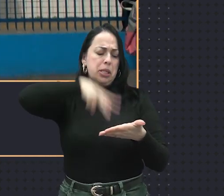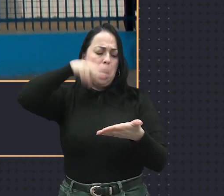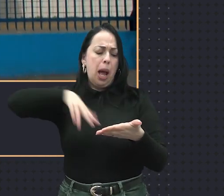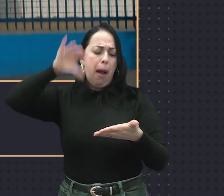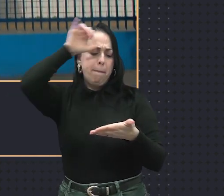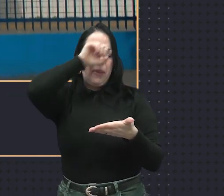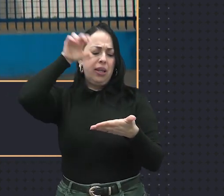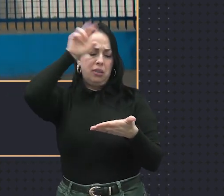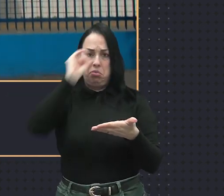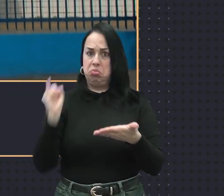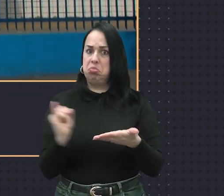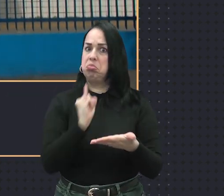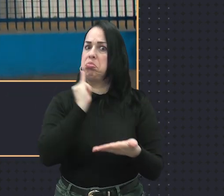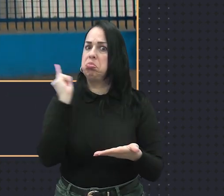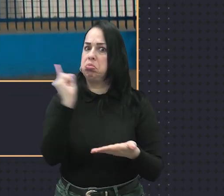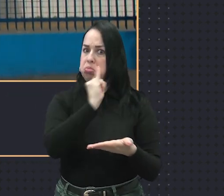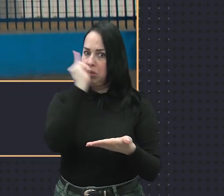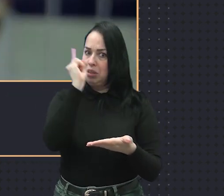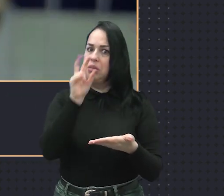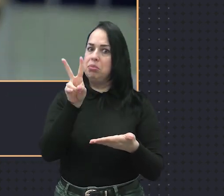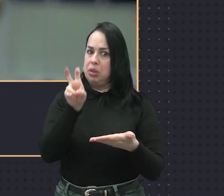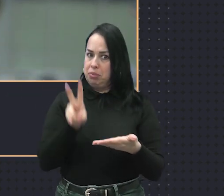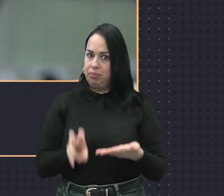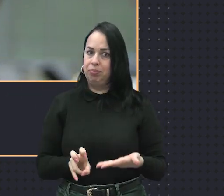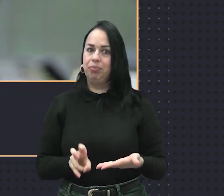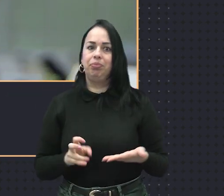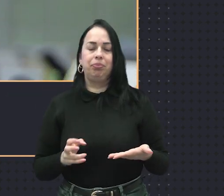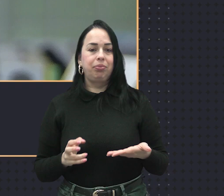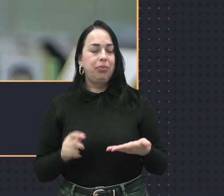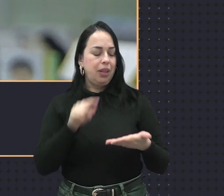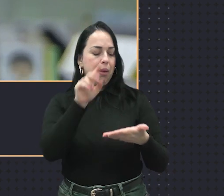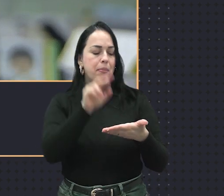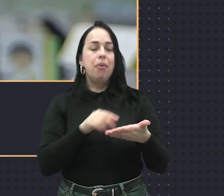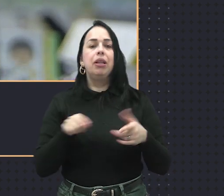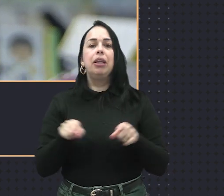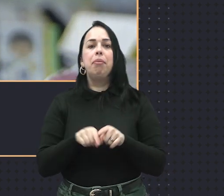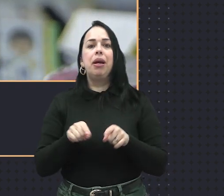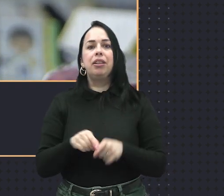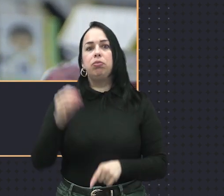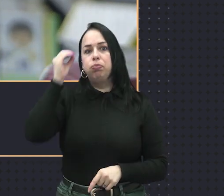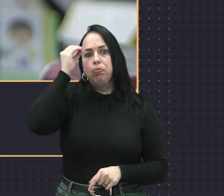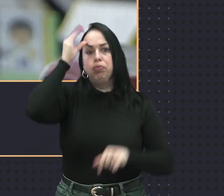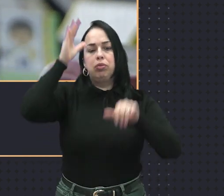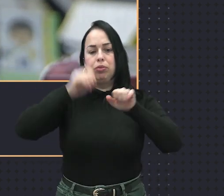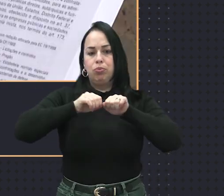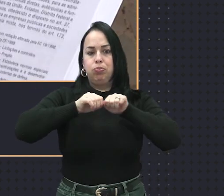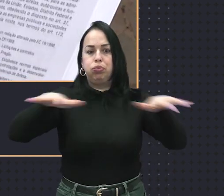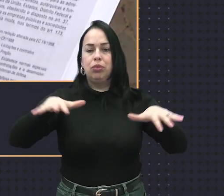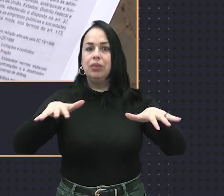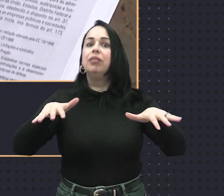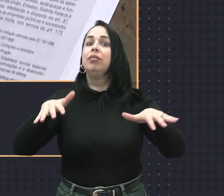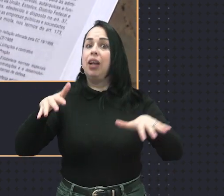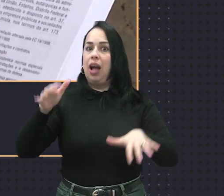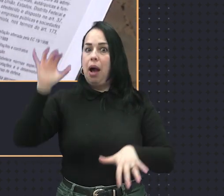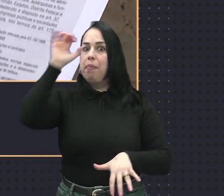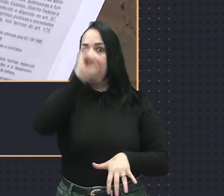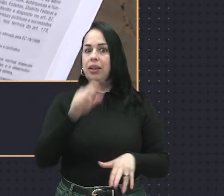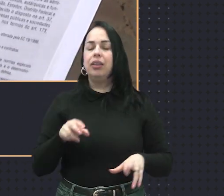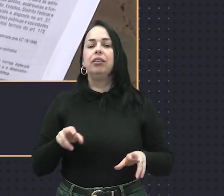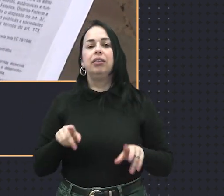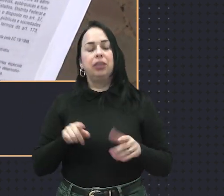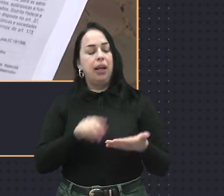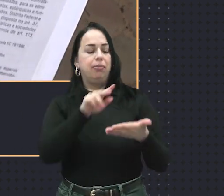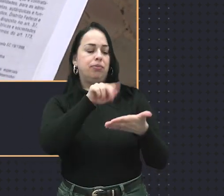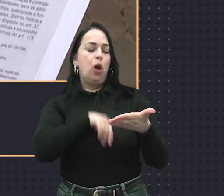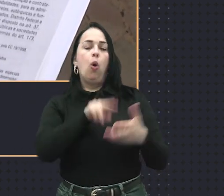temas relevantes para todo cidadão brasileiro. Tudo para expandir a noção civil dos estudantes. A expectativa da lei é